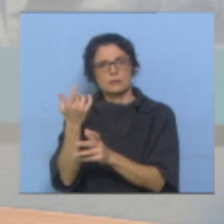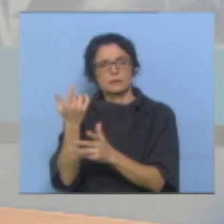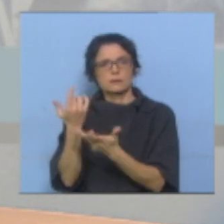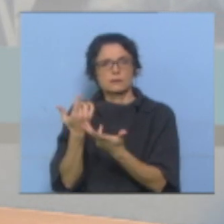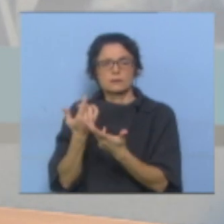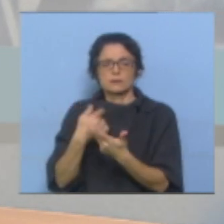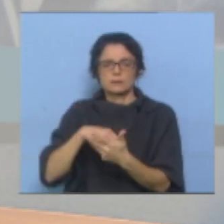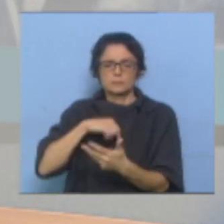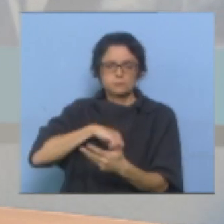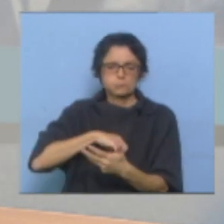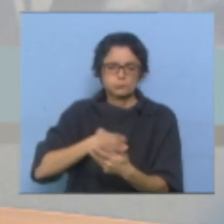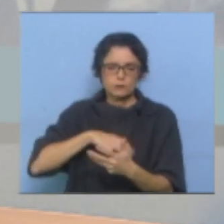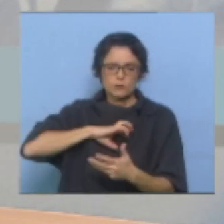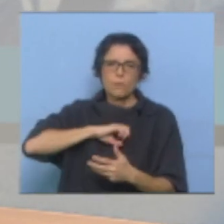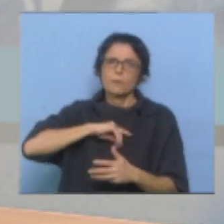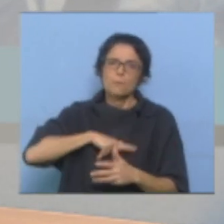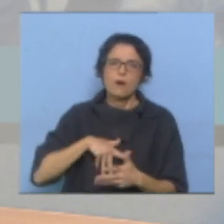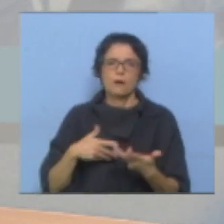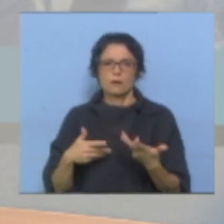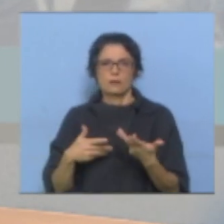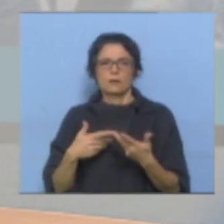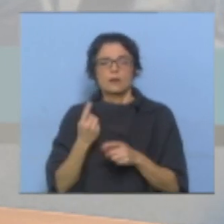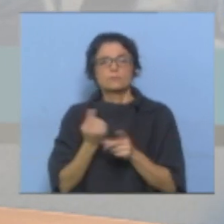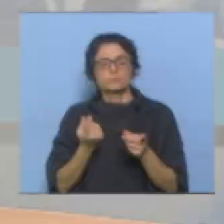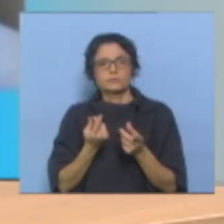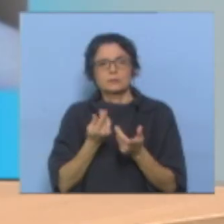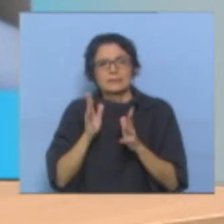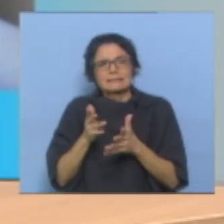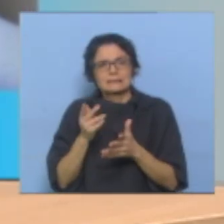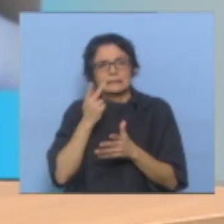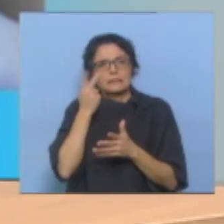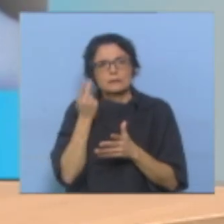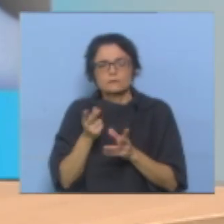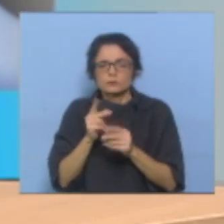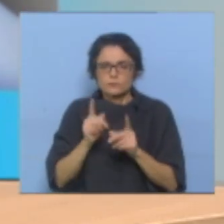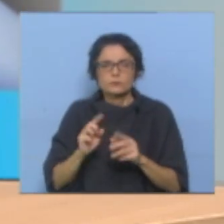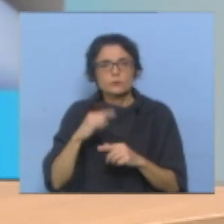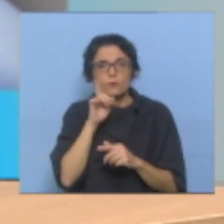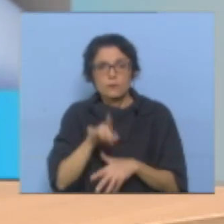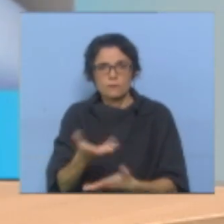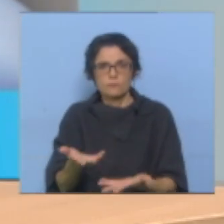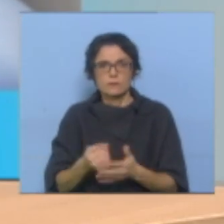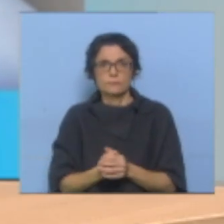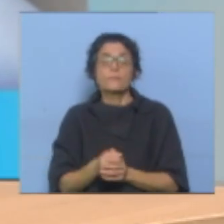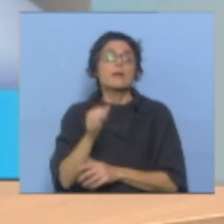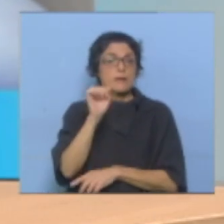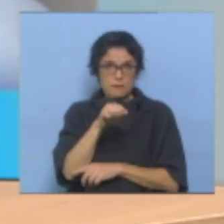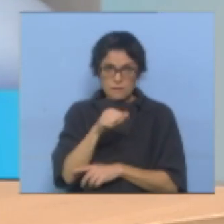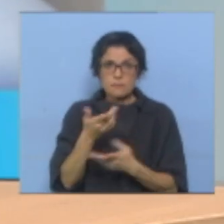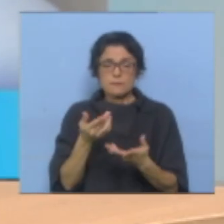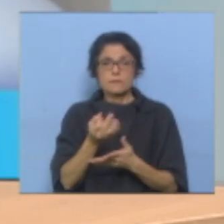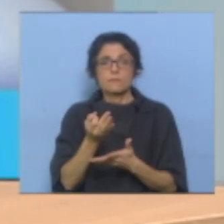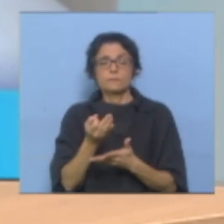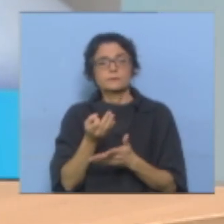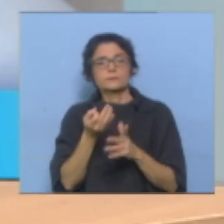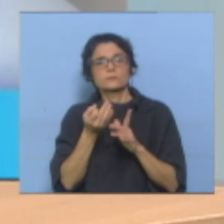se reconciliar com a sua situação, com a sua vida. Aliás, não é? A justiça restaurativa começa precisamente por causa das